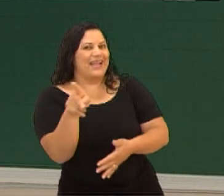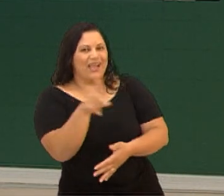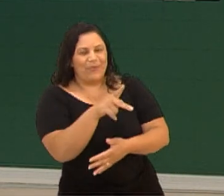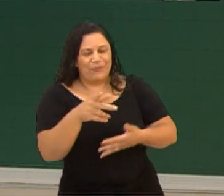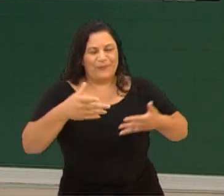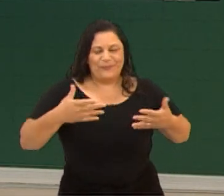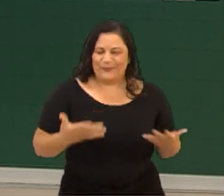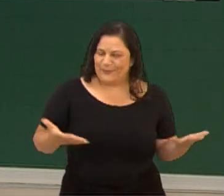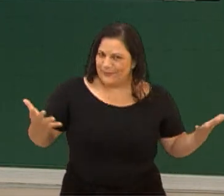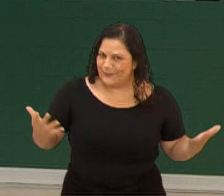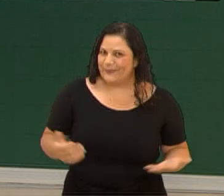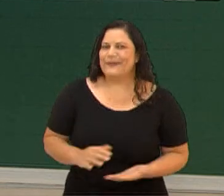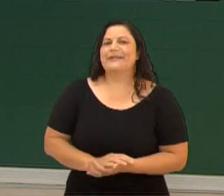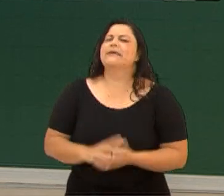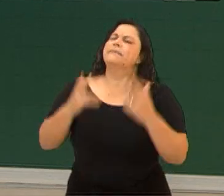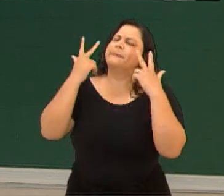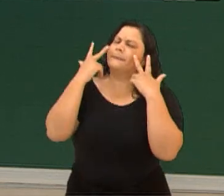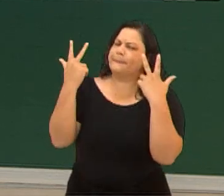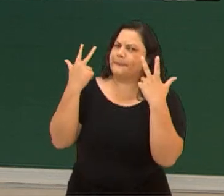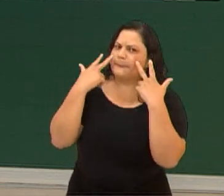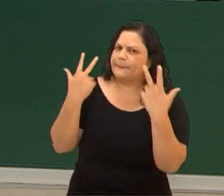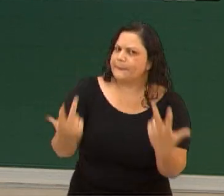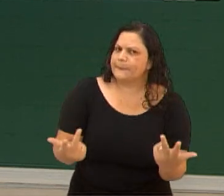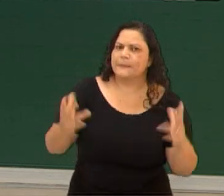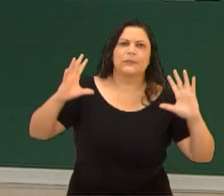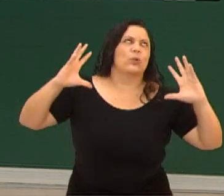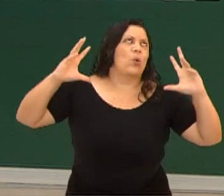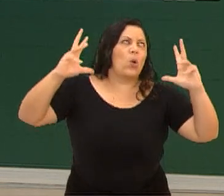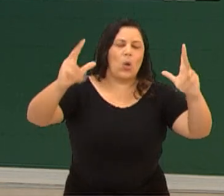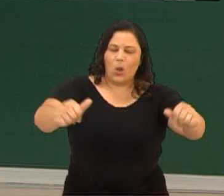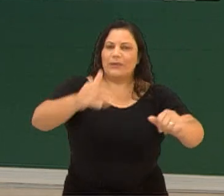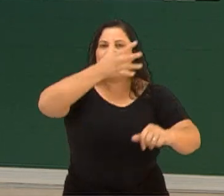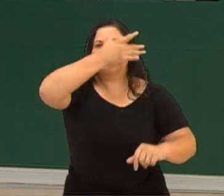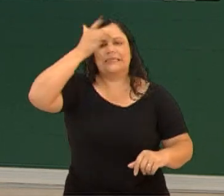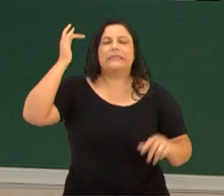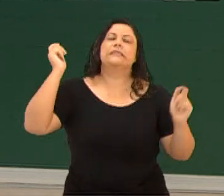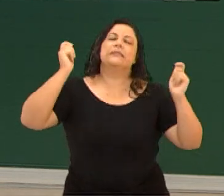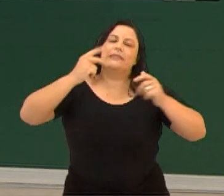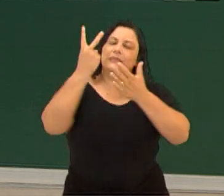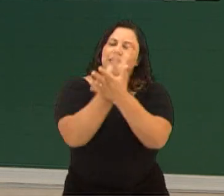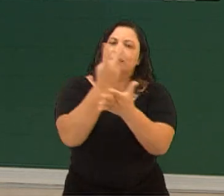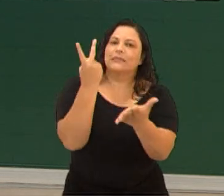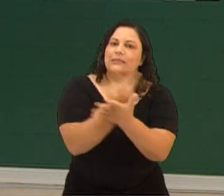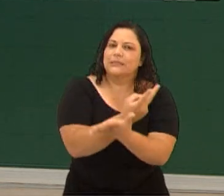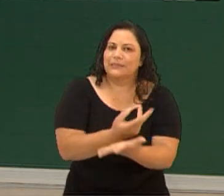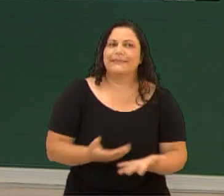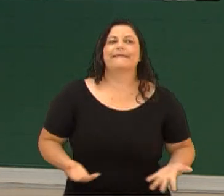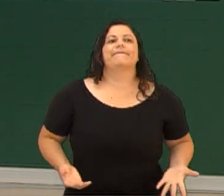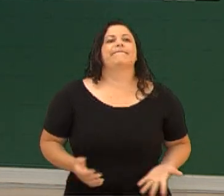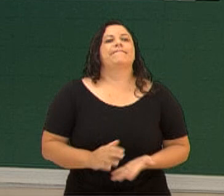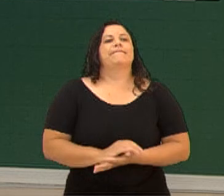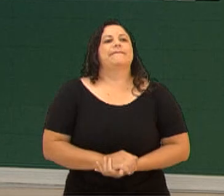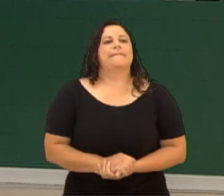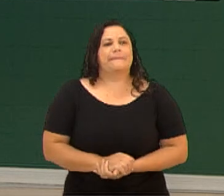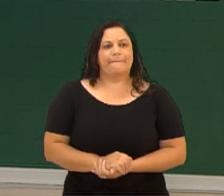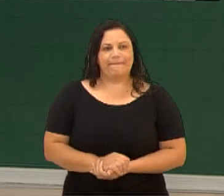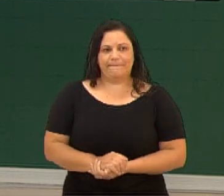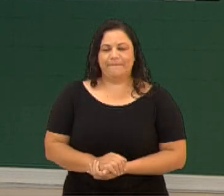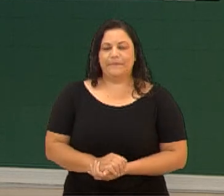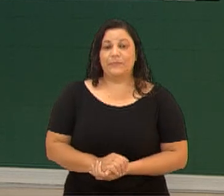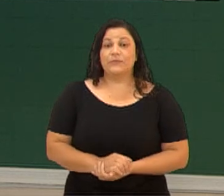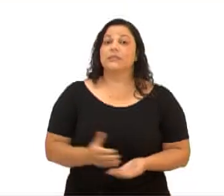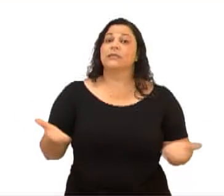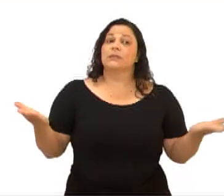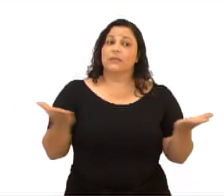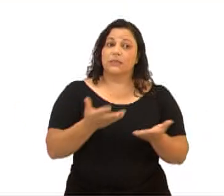fácil dessa. Mas é normal, gente. Todo mundo erra, tá bom? Então, aqui nós vamos